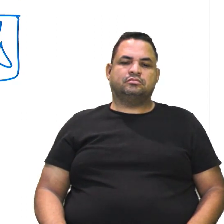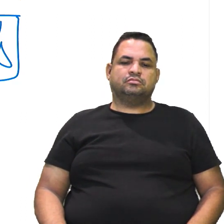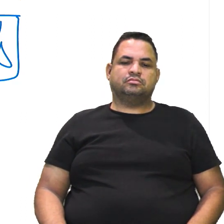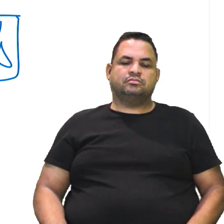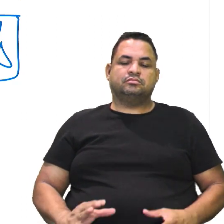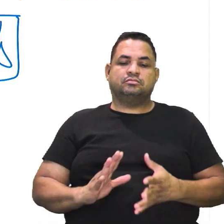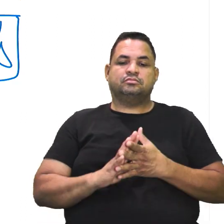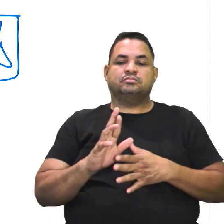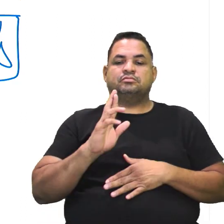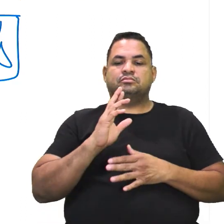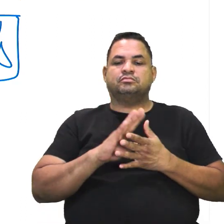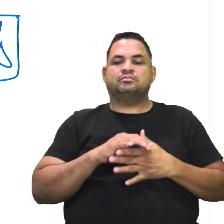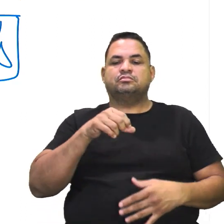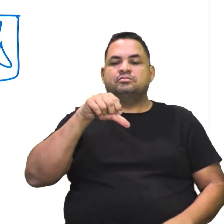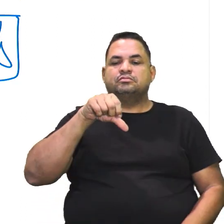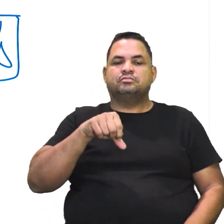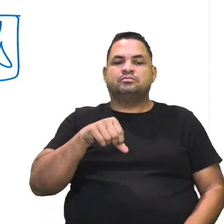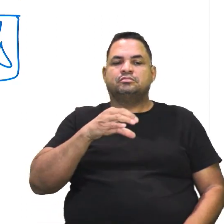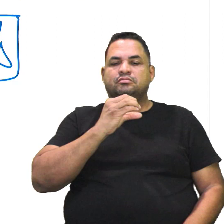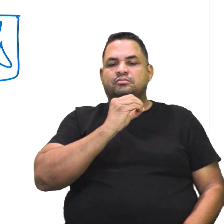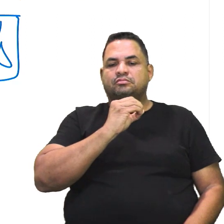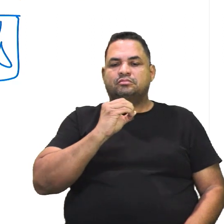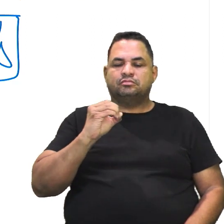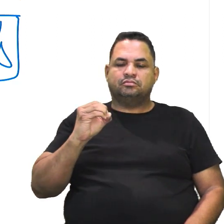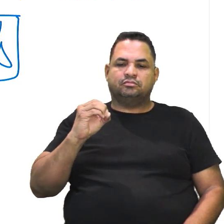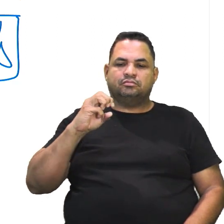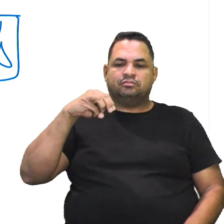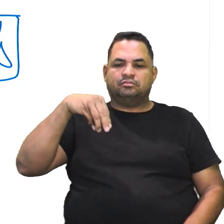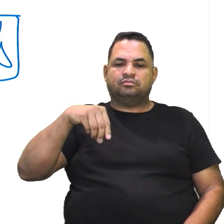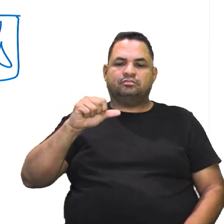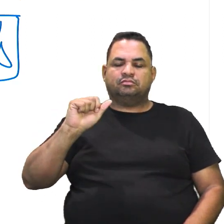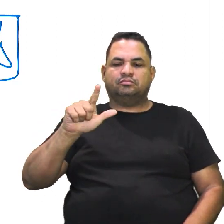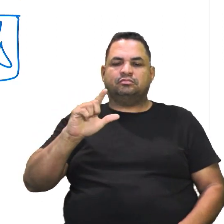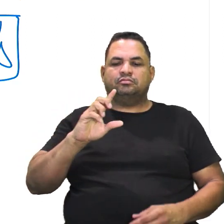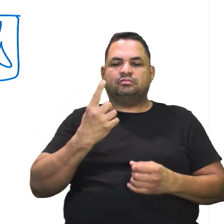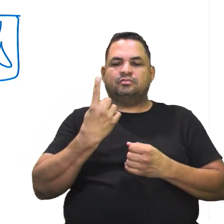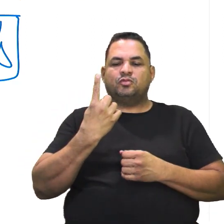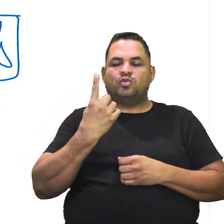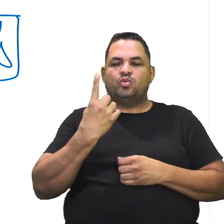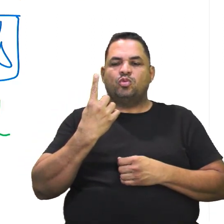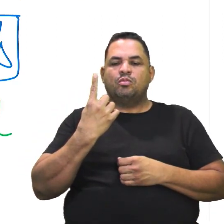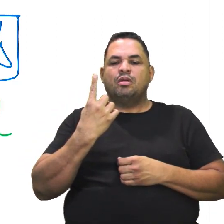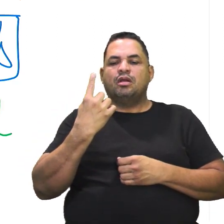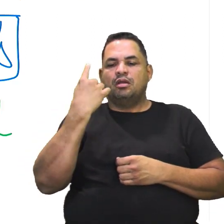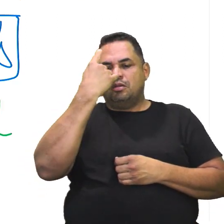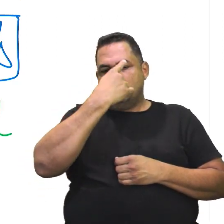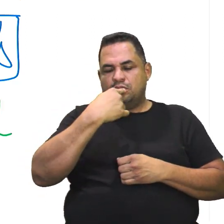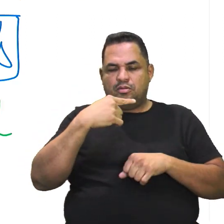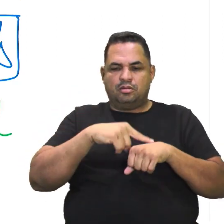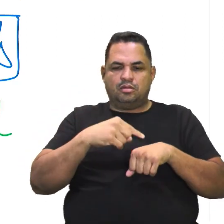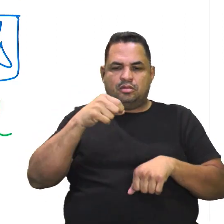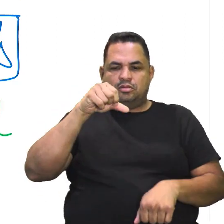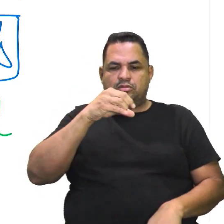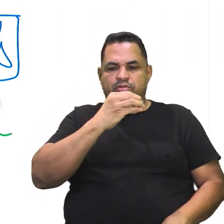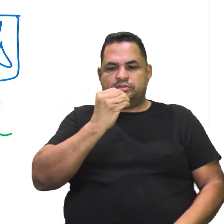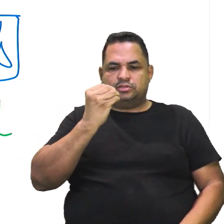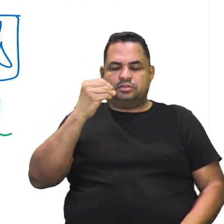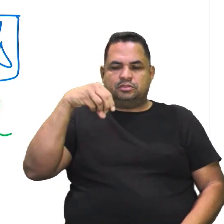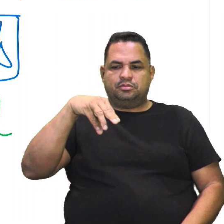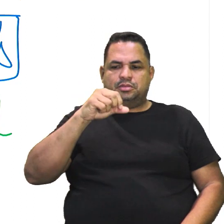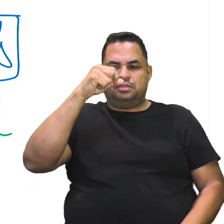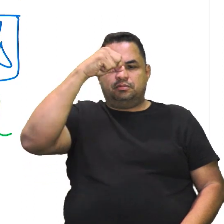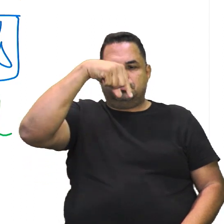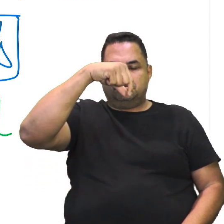dar? 900 ml. Então, em 1 hora, cai em 900 ml.